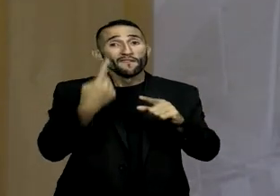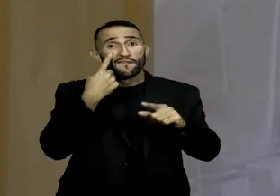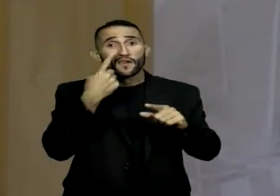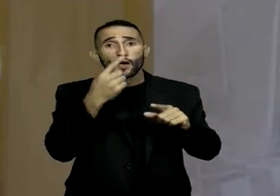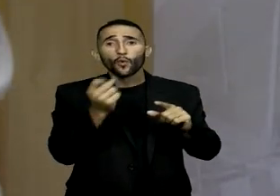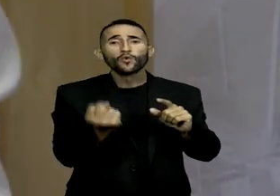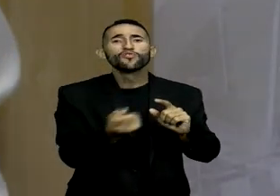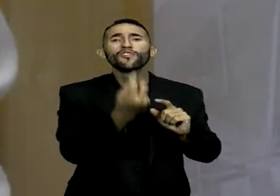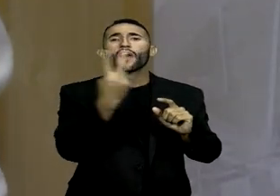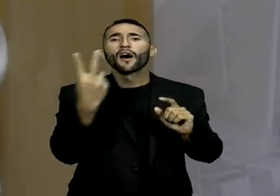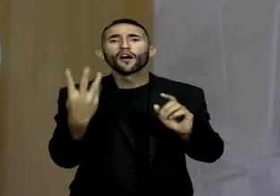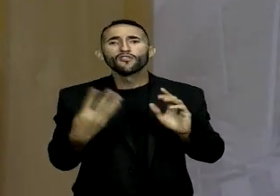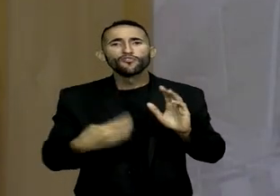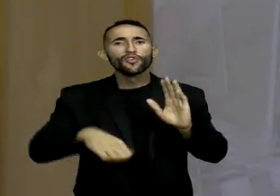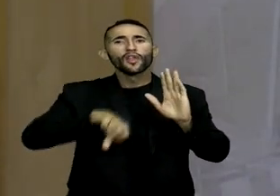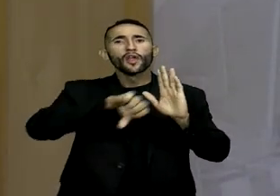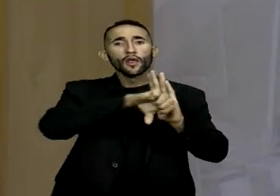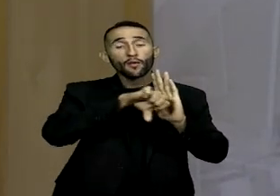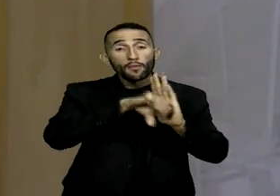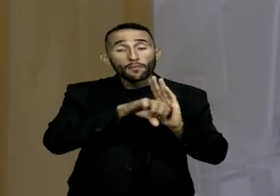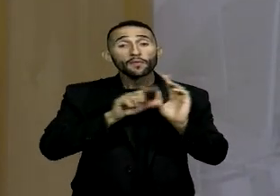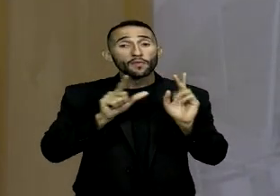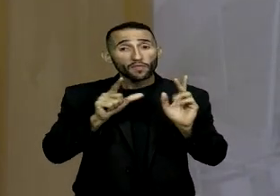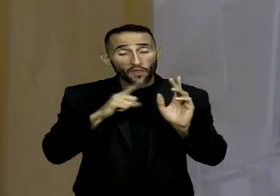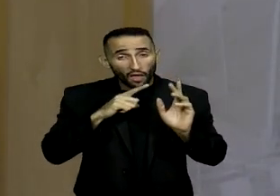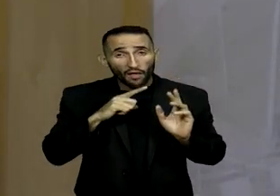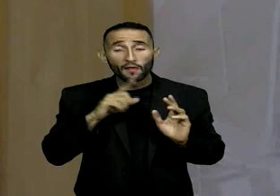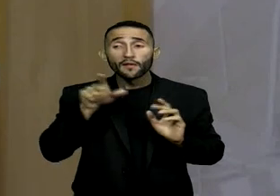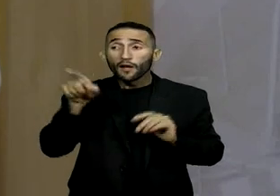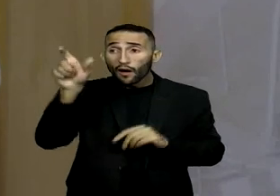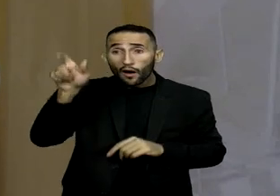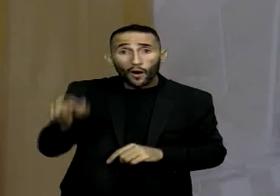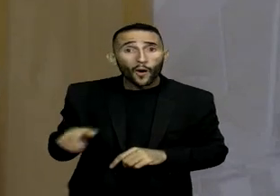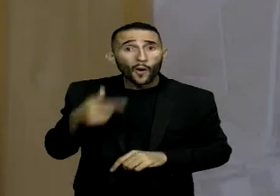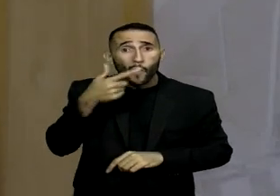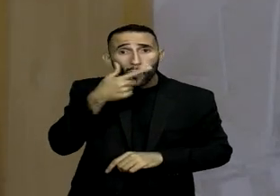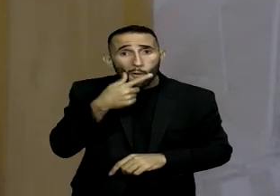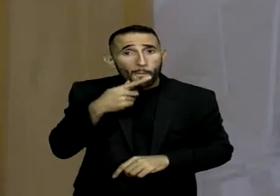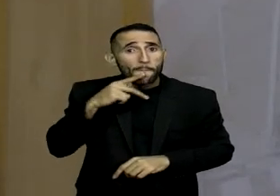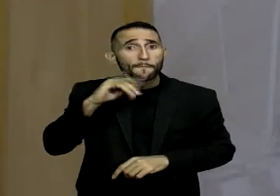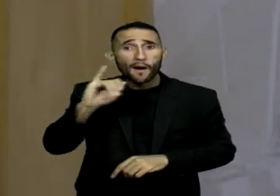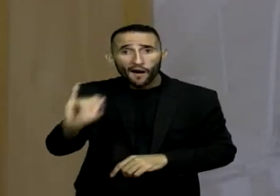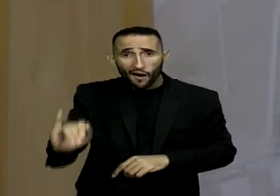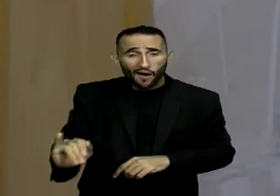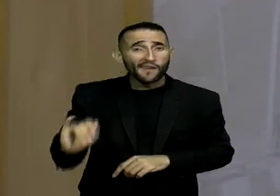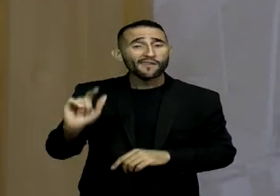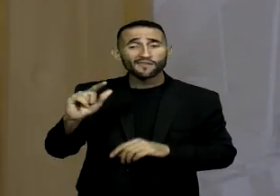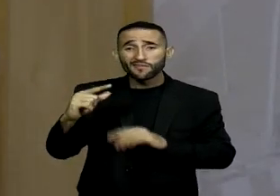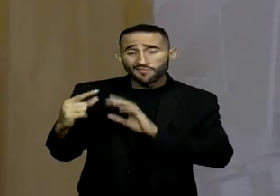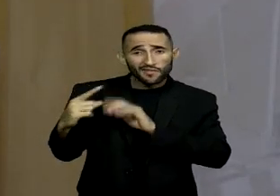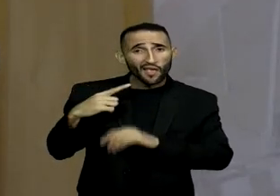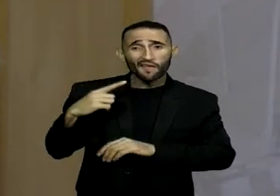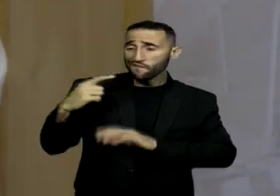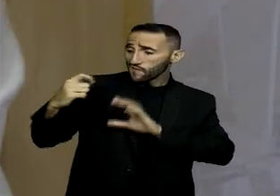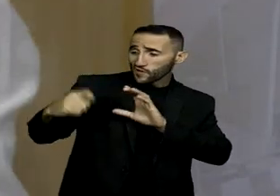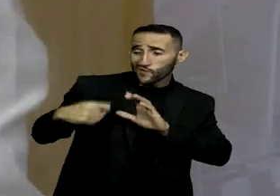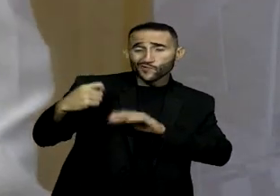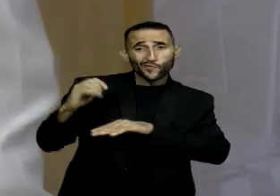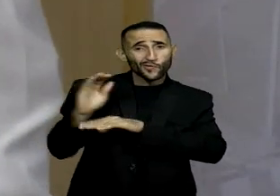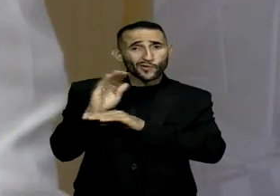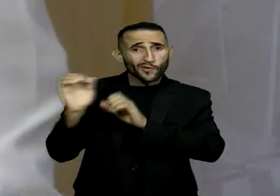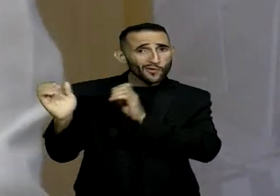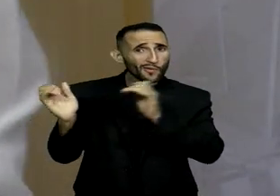Esse pai que foi mostrado o vídeo, o que mais precisa para que ele seja punido e preso? Né? Parece